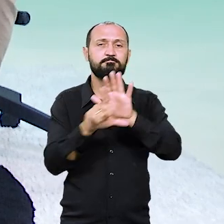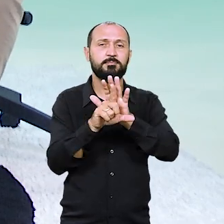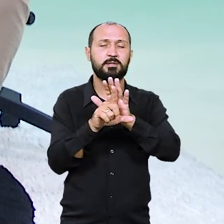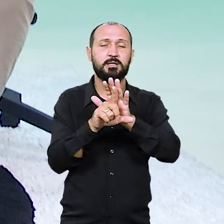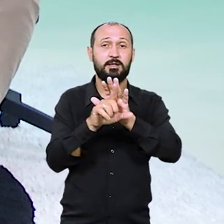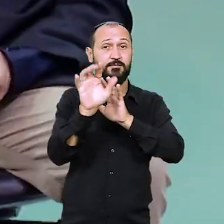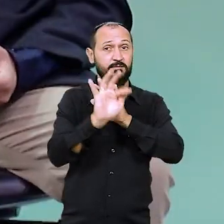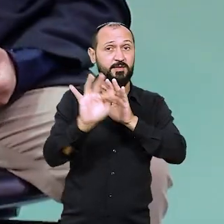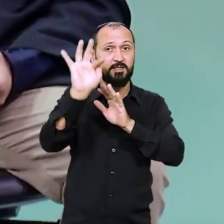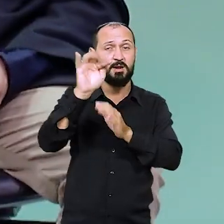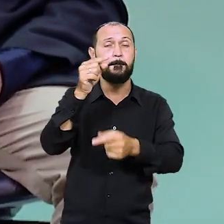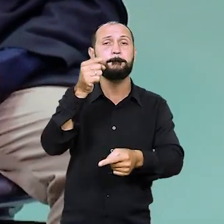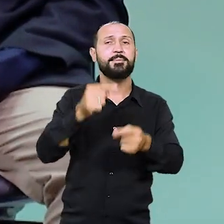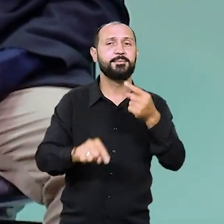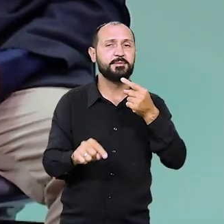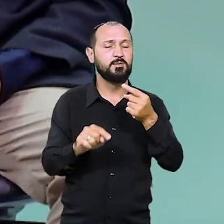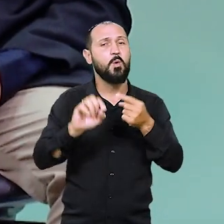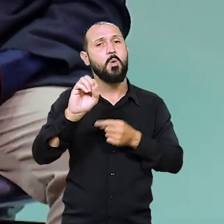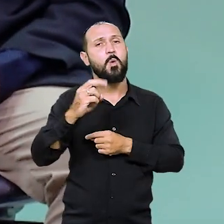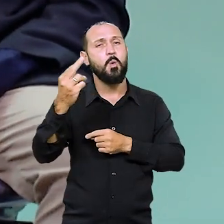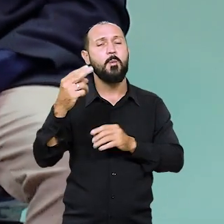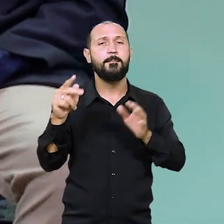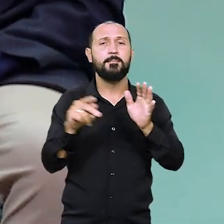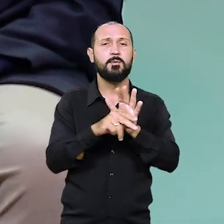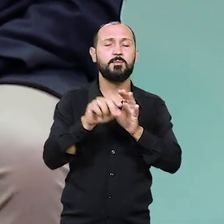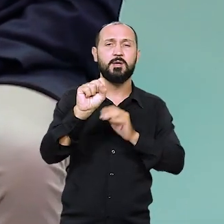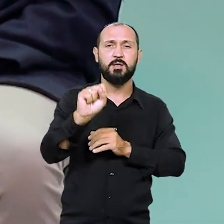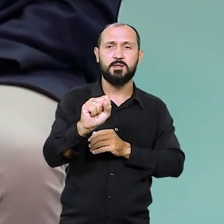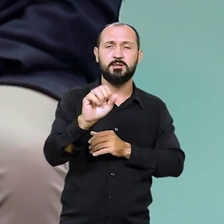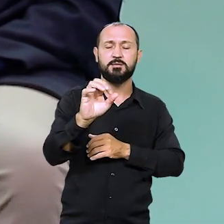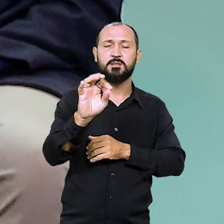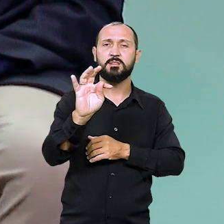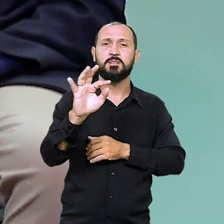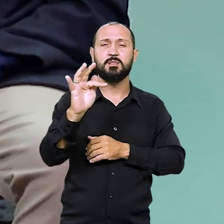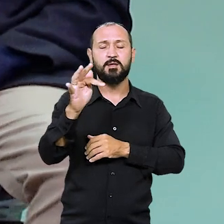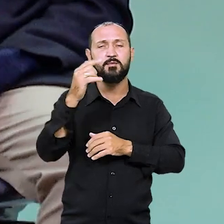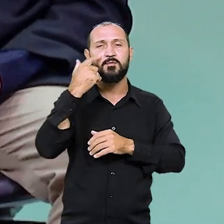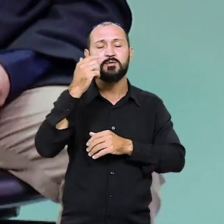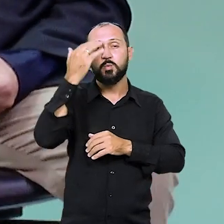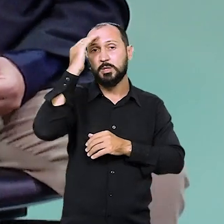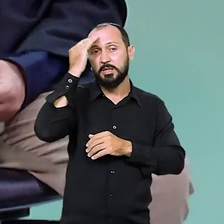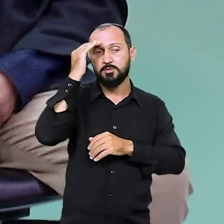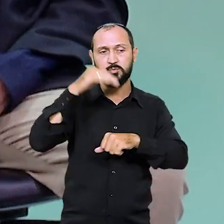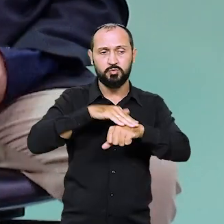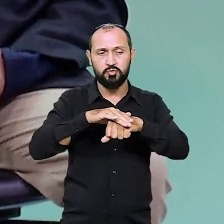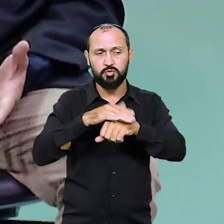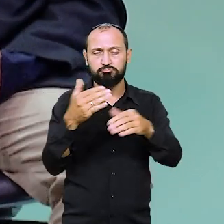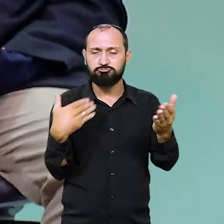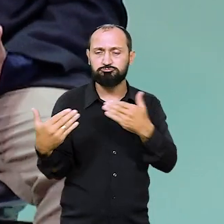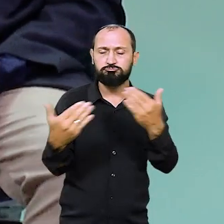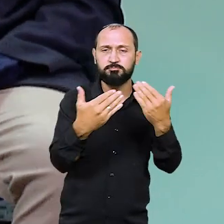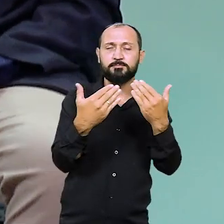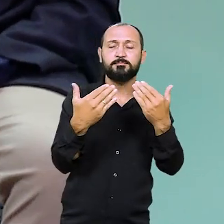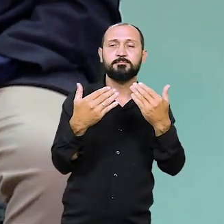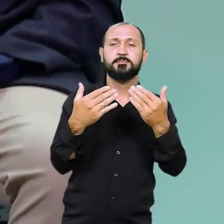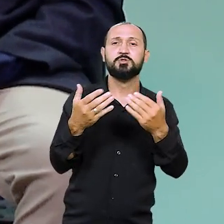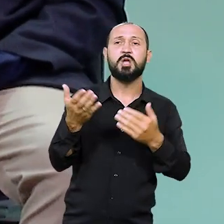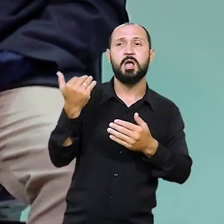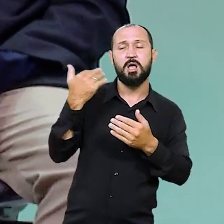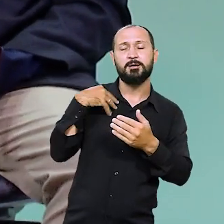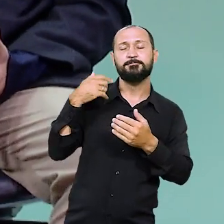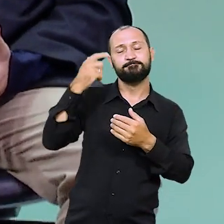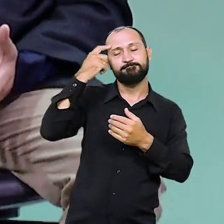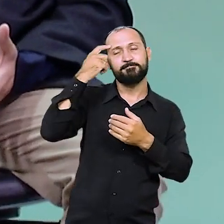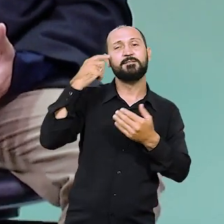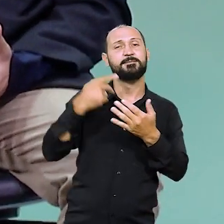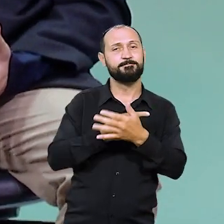por meio da Câmara dos Deputados ou Senado Federal, edite uma lei federal proibindo isso, ou pode ser que o próprio Supremo Tribunal